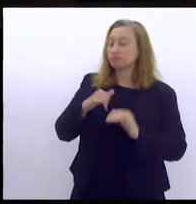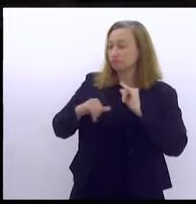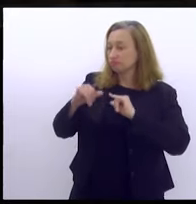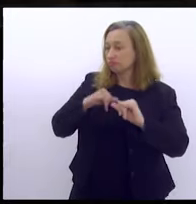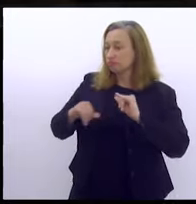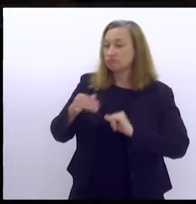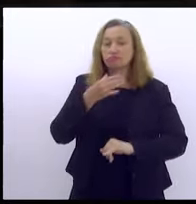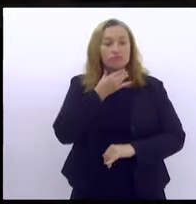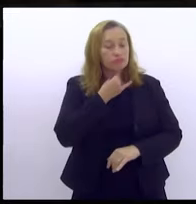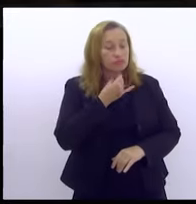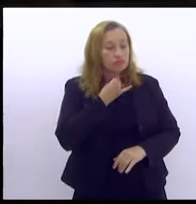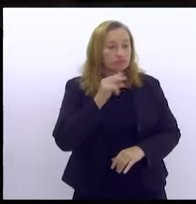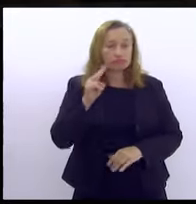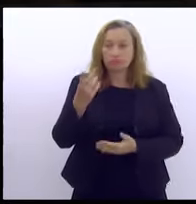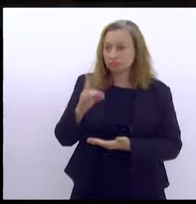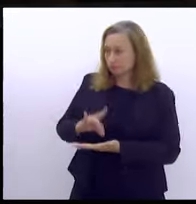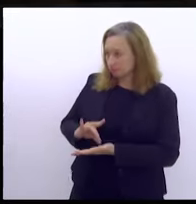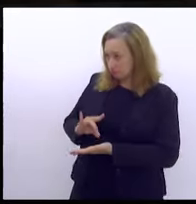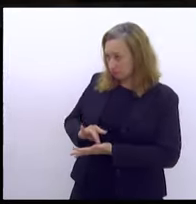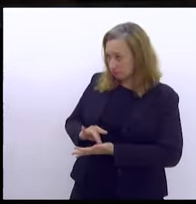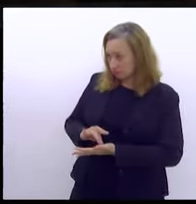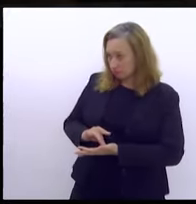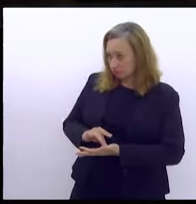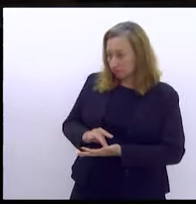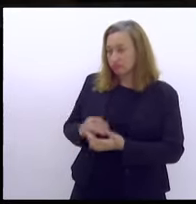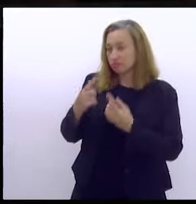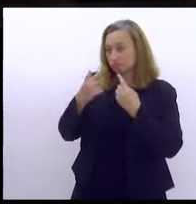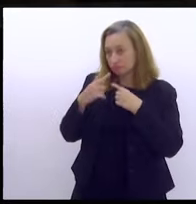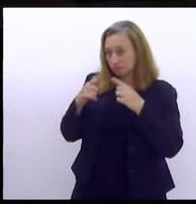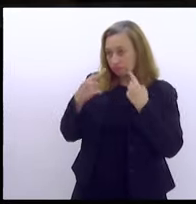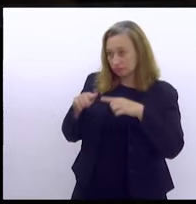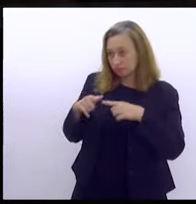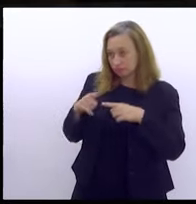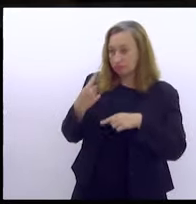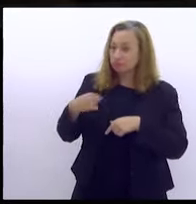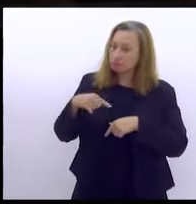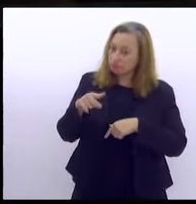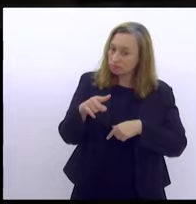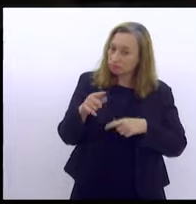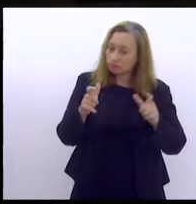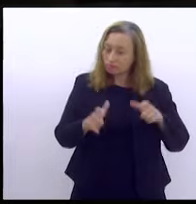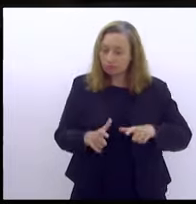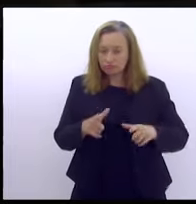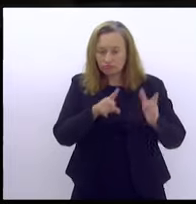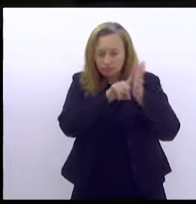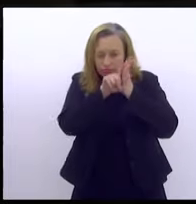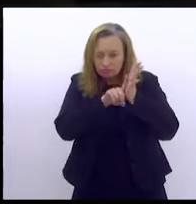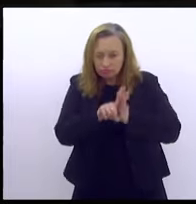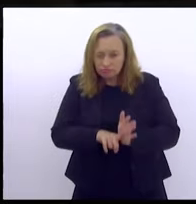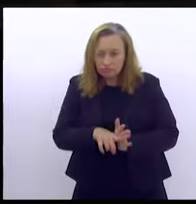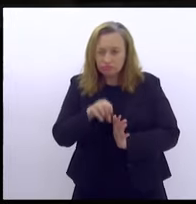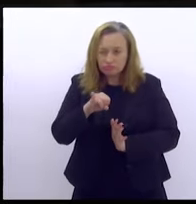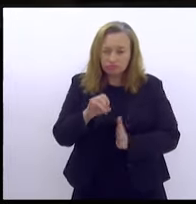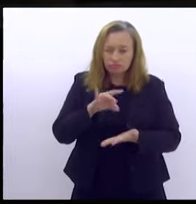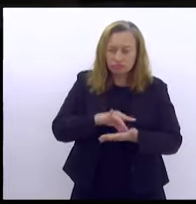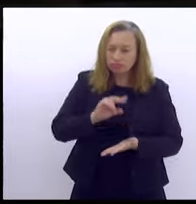notícia falsa. Terem o hábito de questionarem, irem na fonte, verem lá o que diz o Google, o